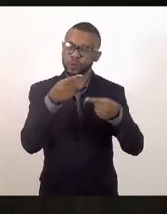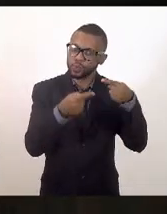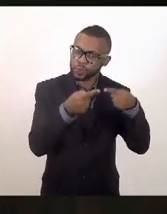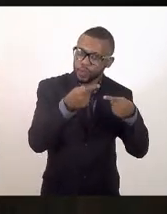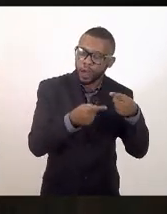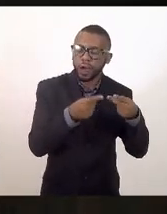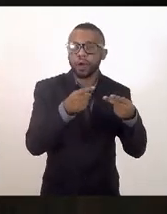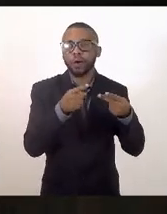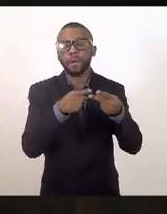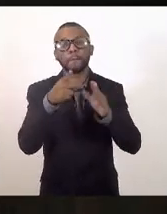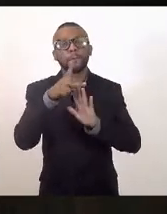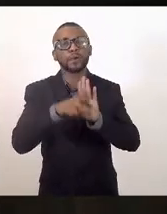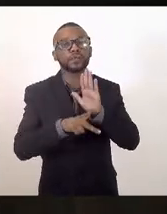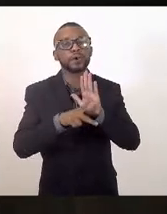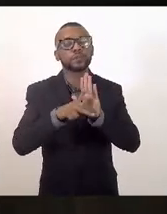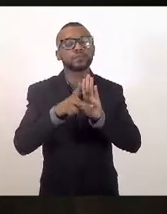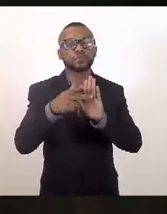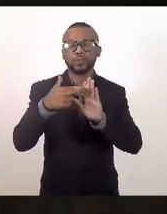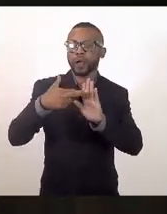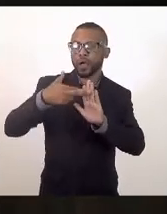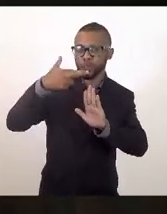projeto de resolução